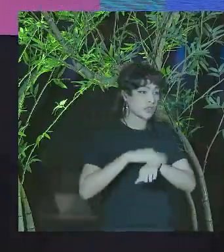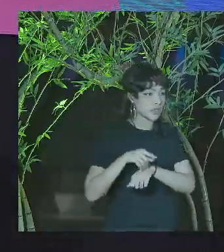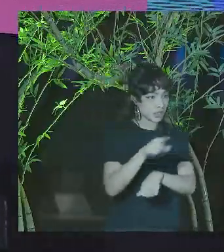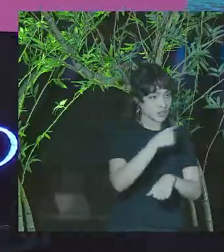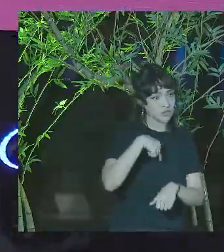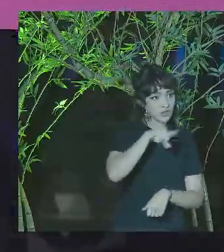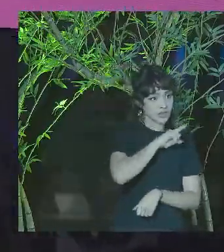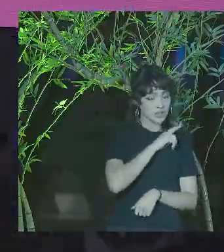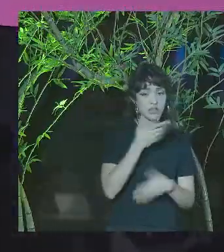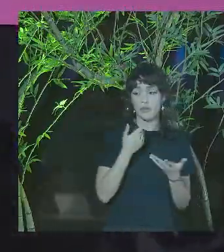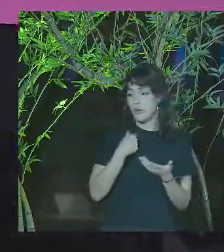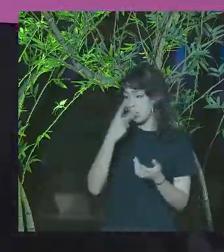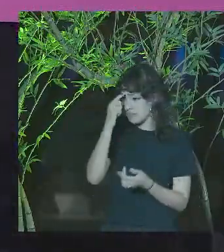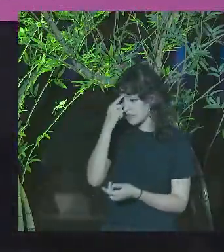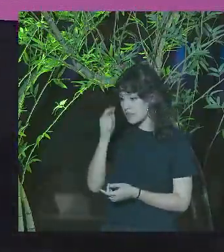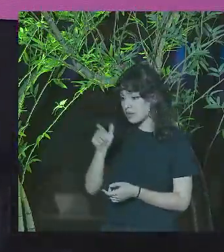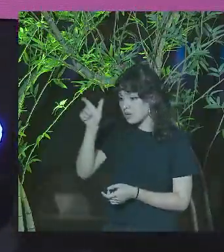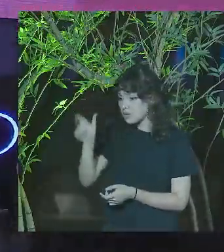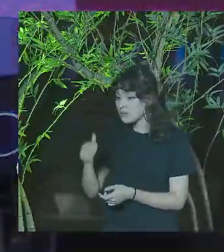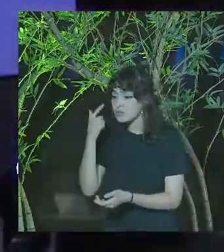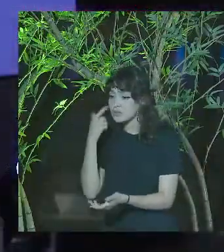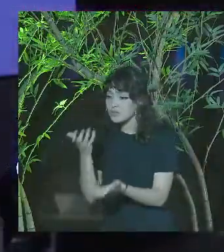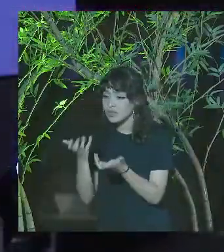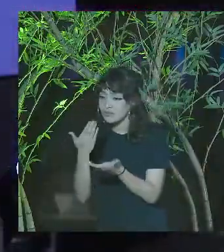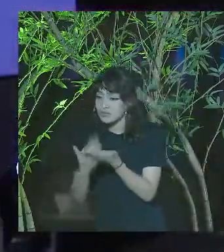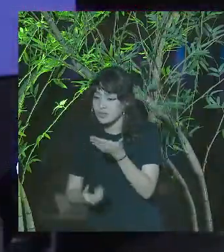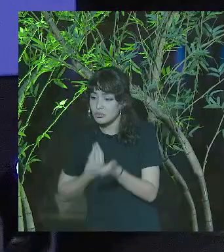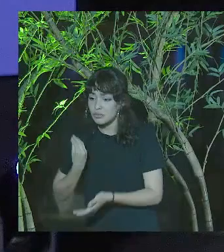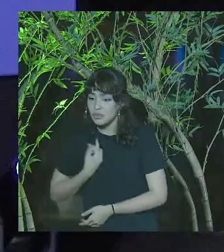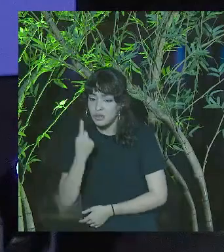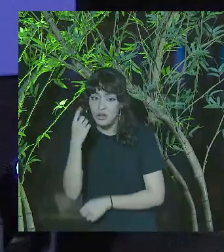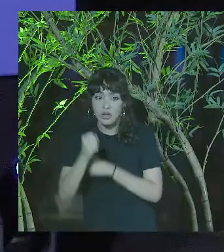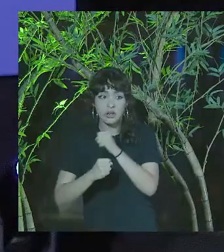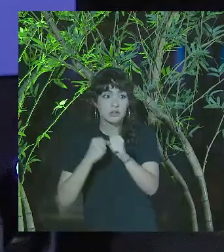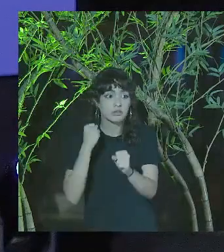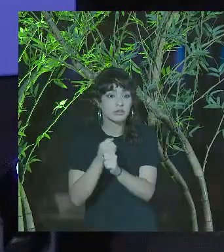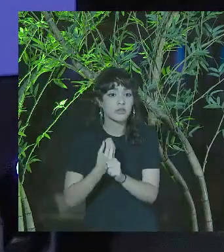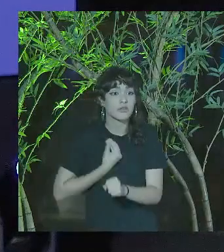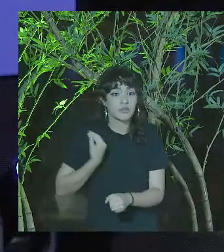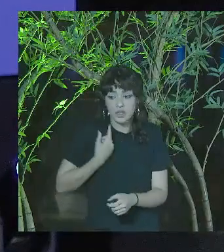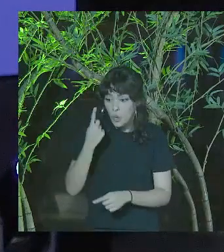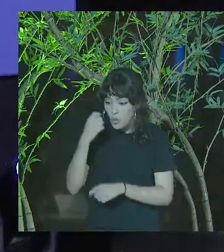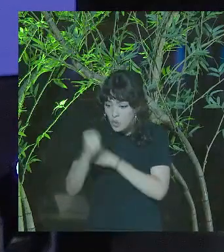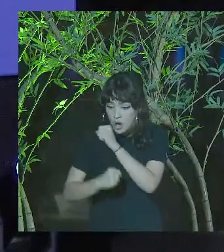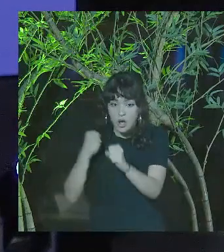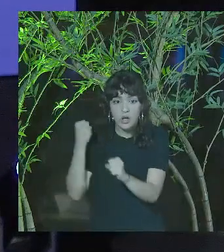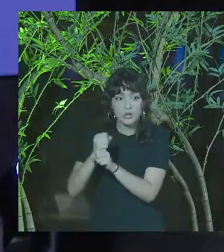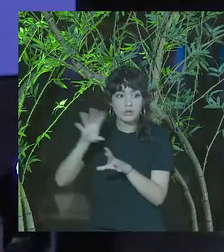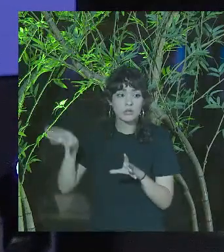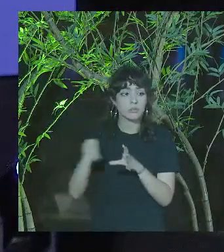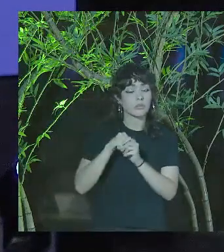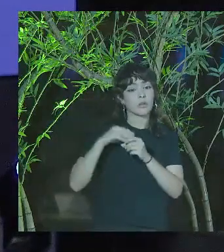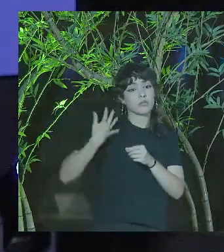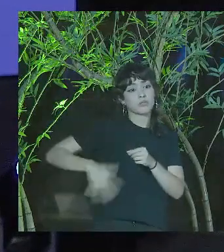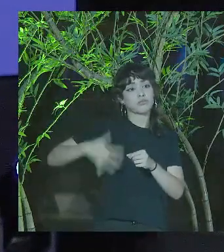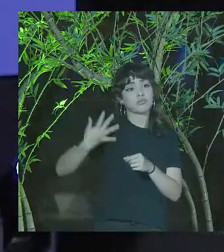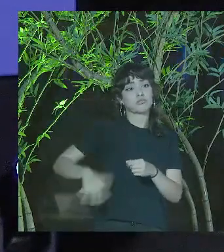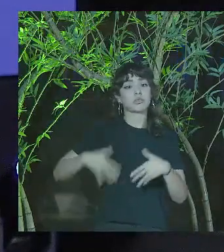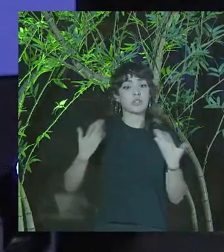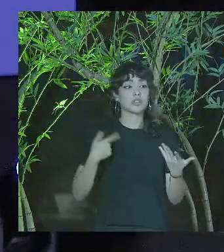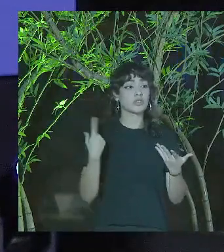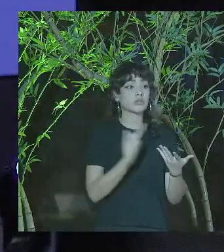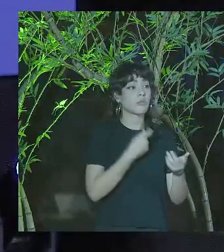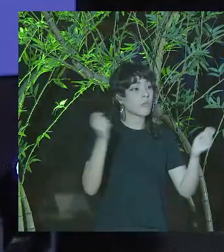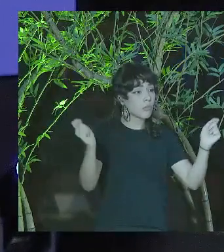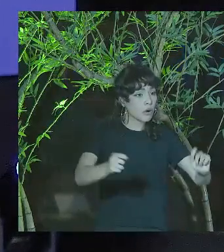pessoas queiram perder um ano de vida, quanta vida cabe num ano? E quanto que a gente pode ter essa